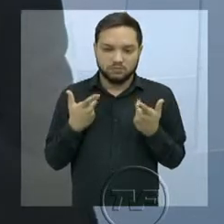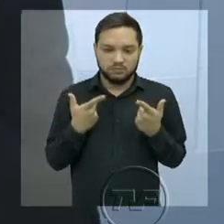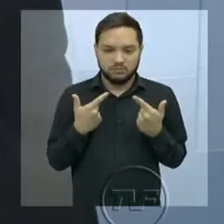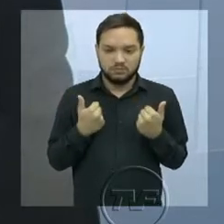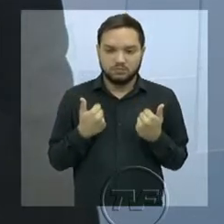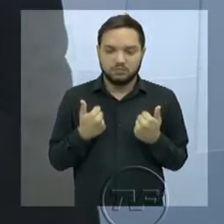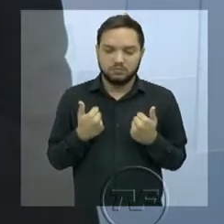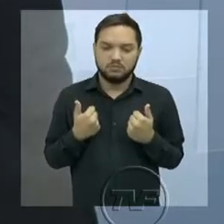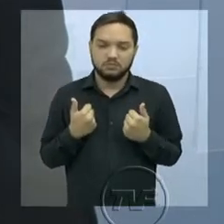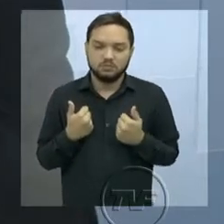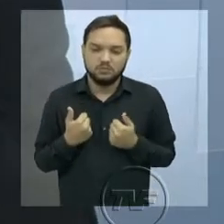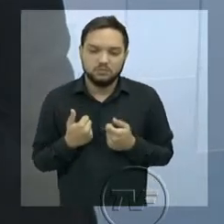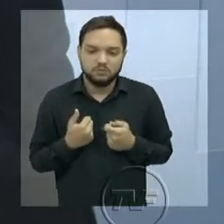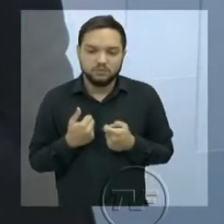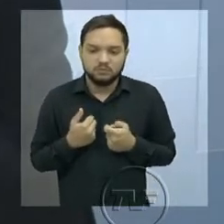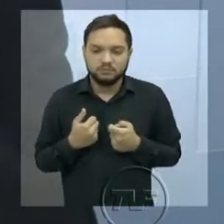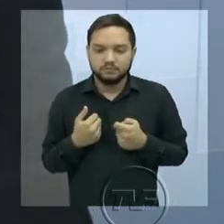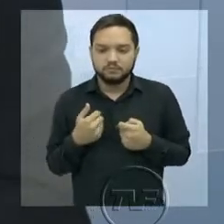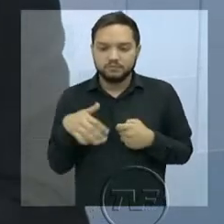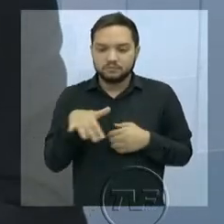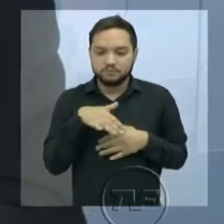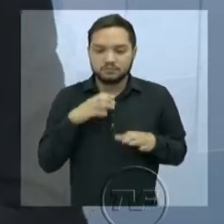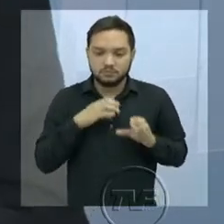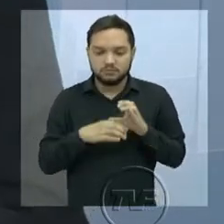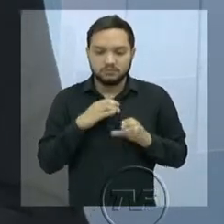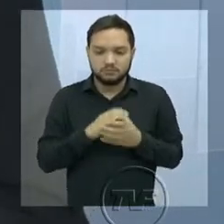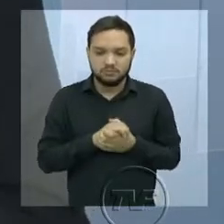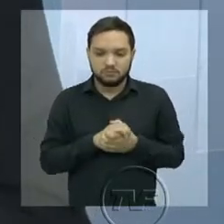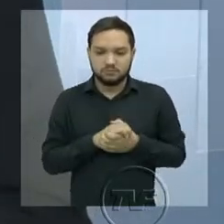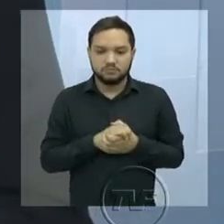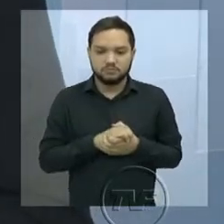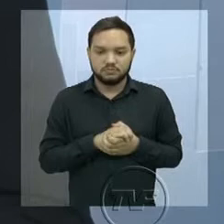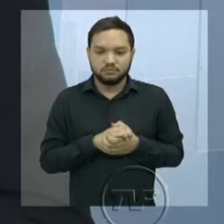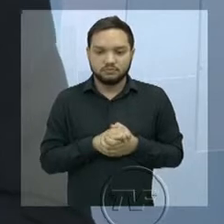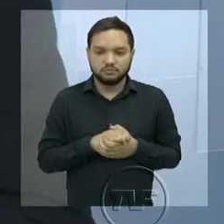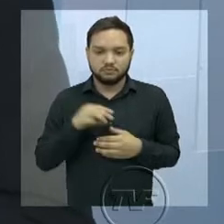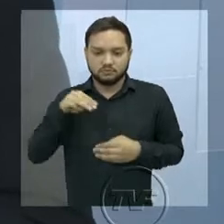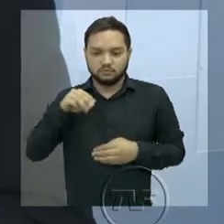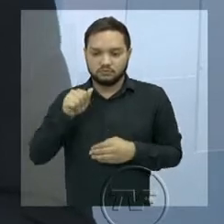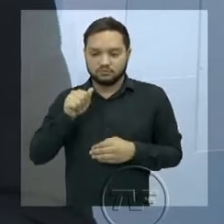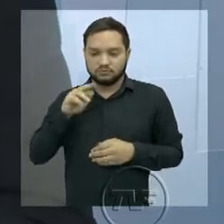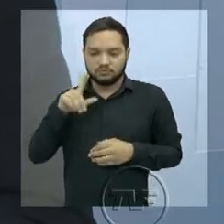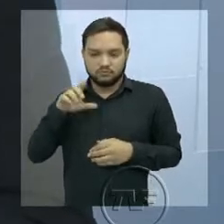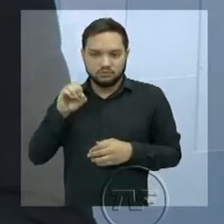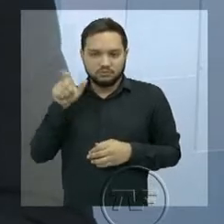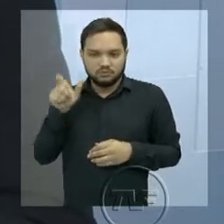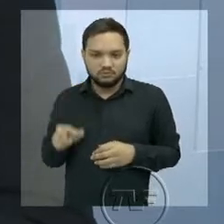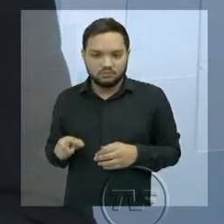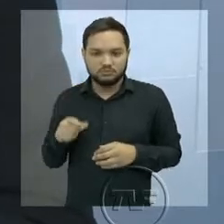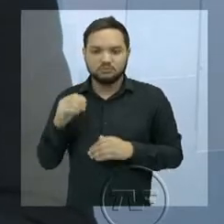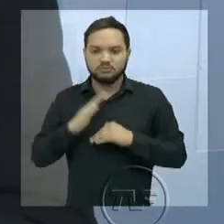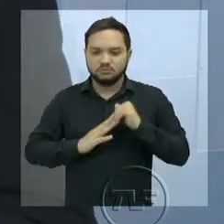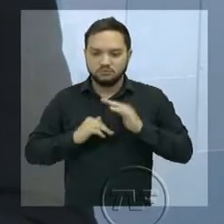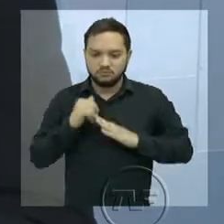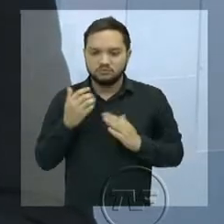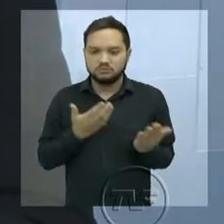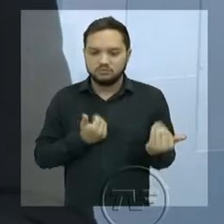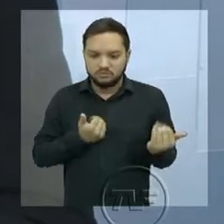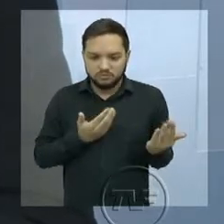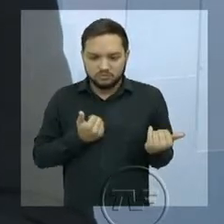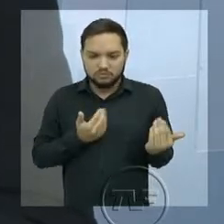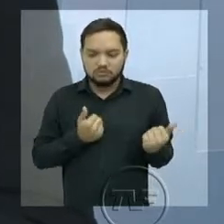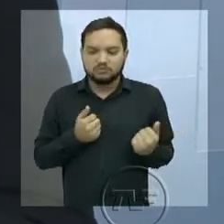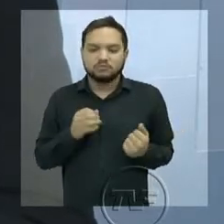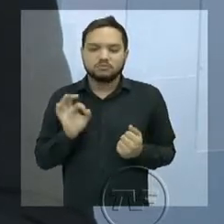da modernidade ou da pós-modernidade nas áreas de comunicações, que é o Marcelo Lino, que é uma competência um